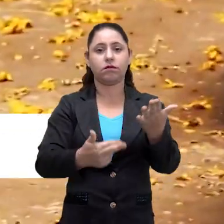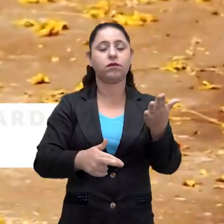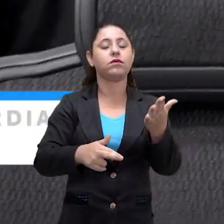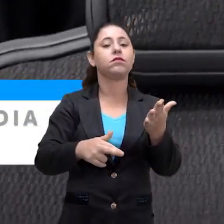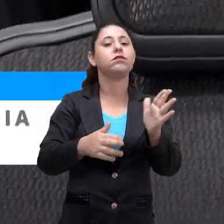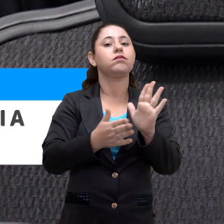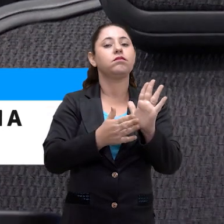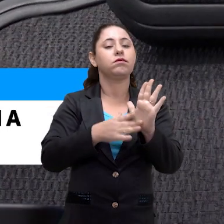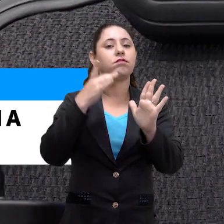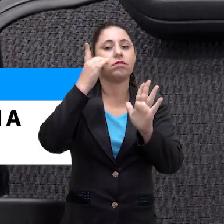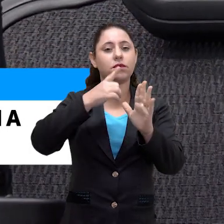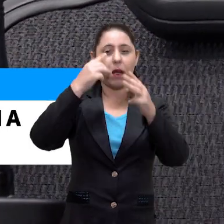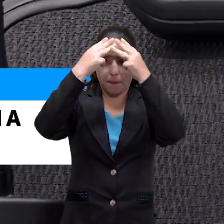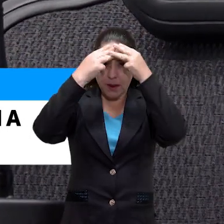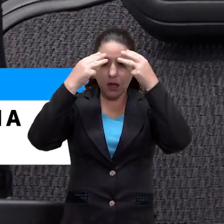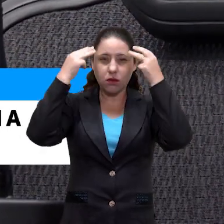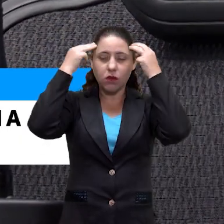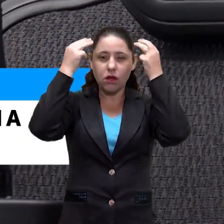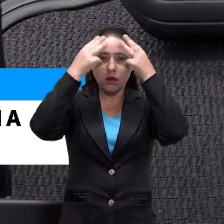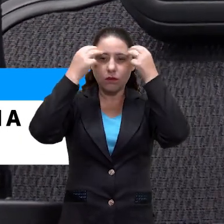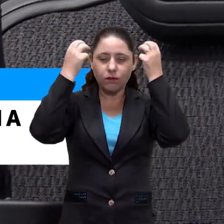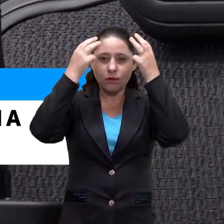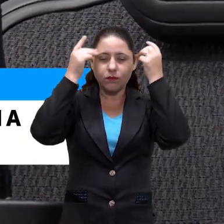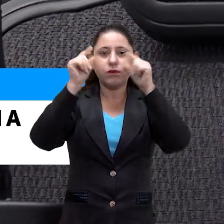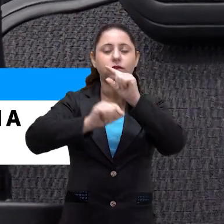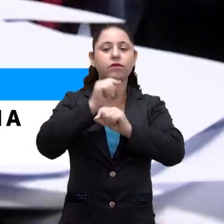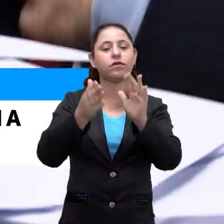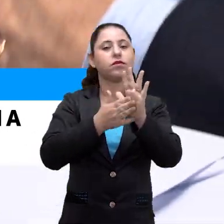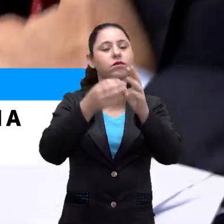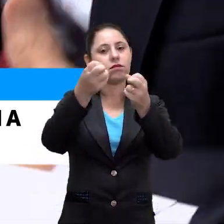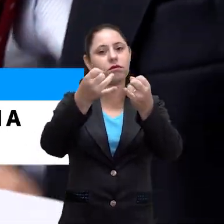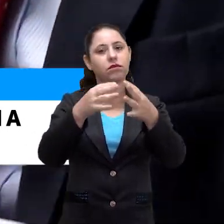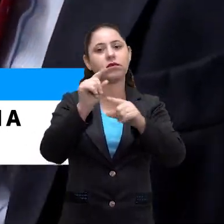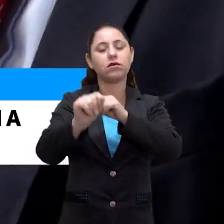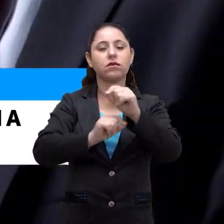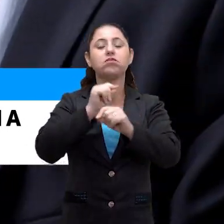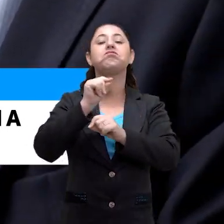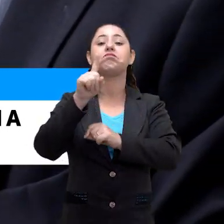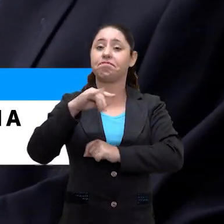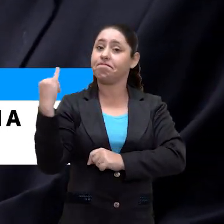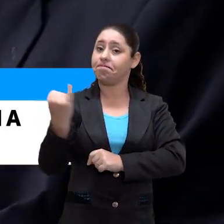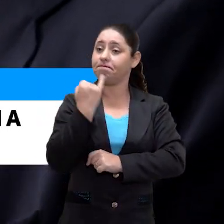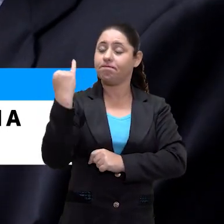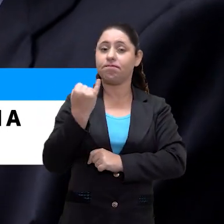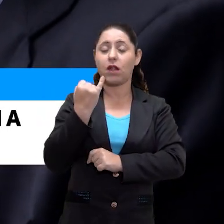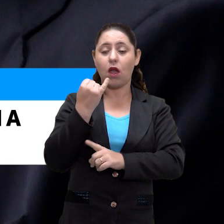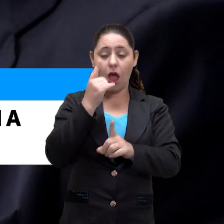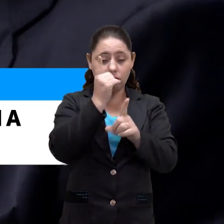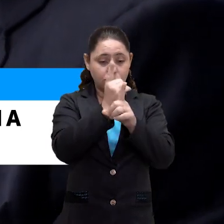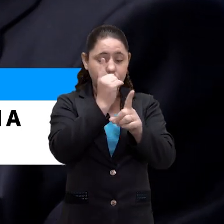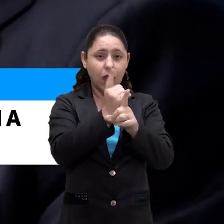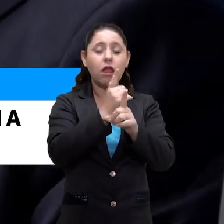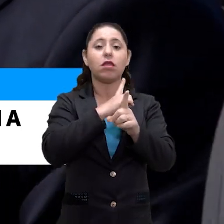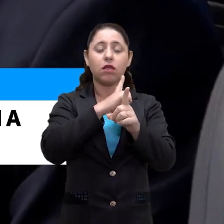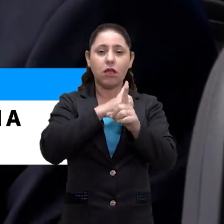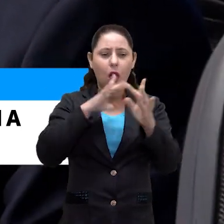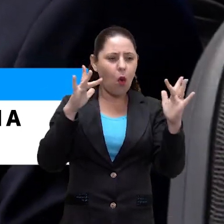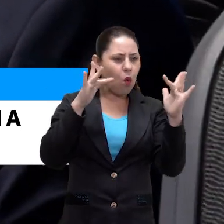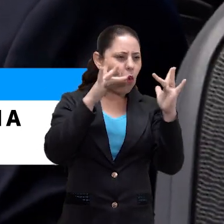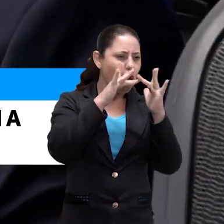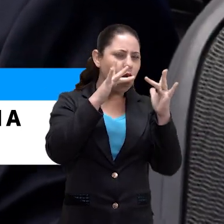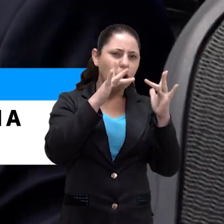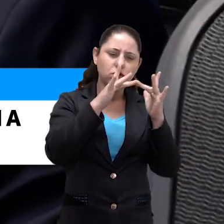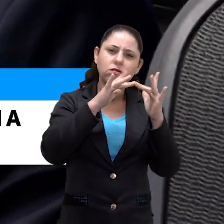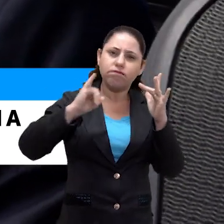Justiça. O relator da matéria, deputado Paulo Duarte, do MDB, falou que a proposta é extremamente válida e atende